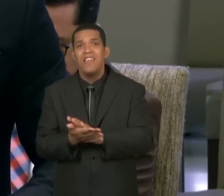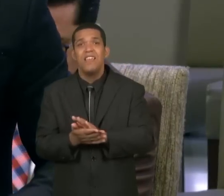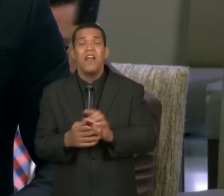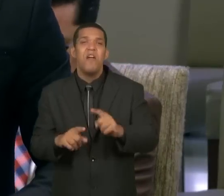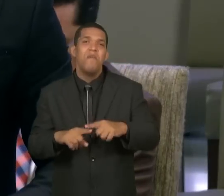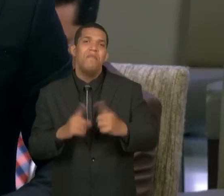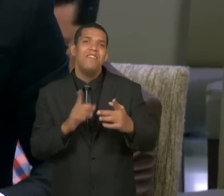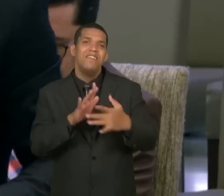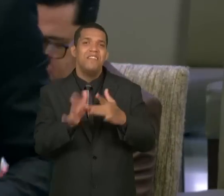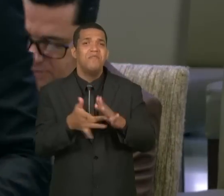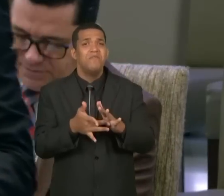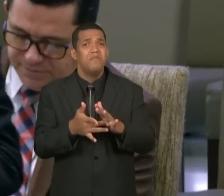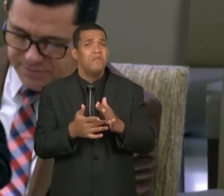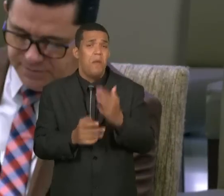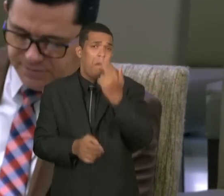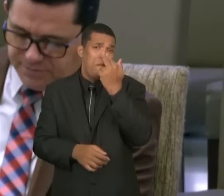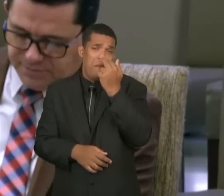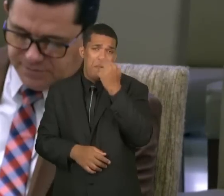amo